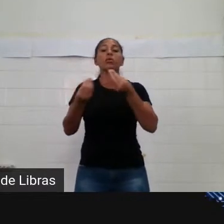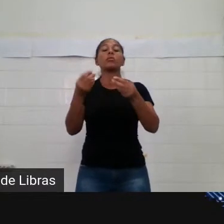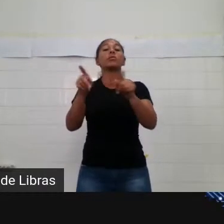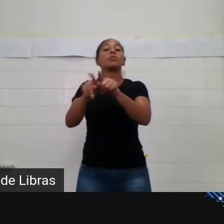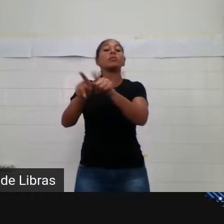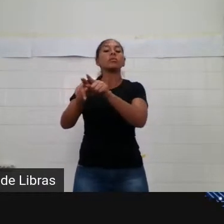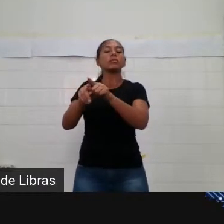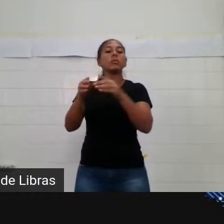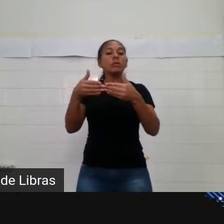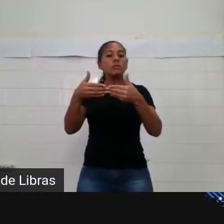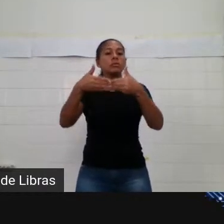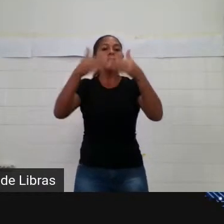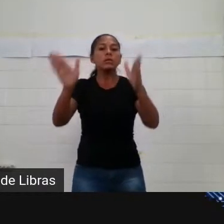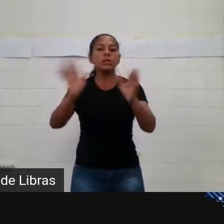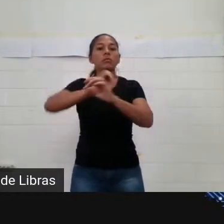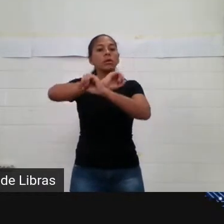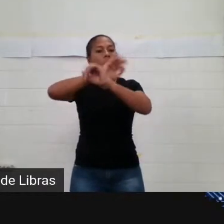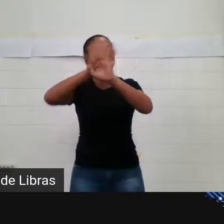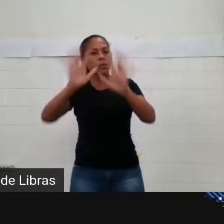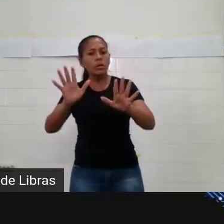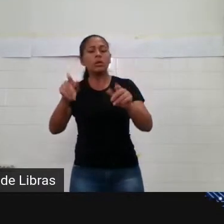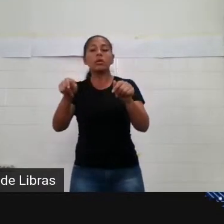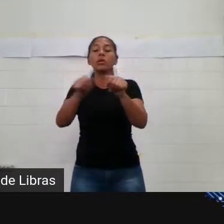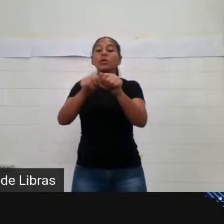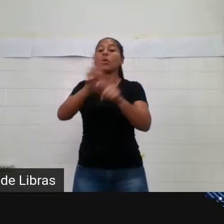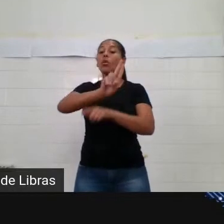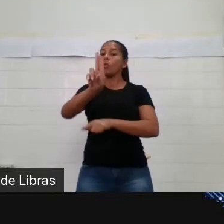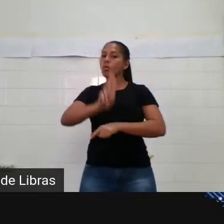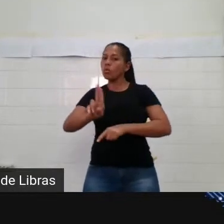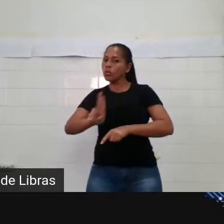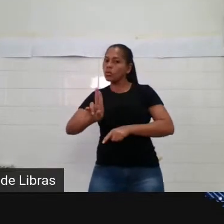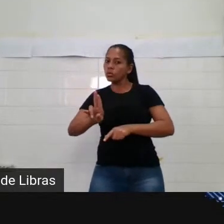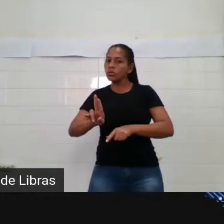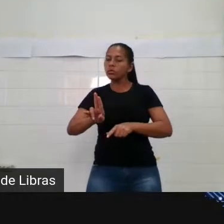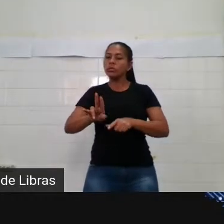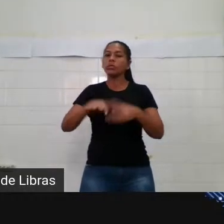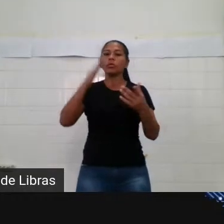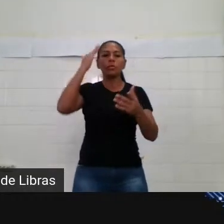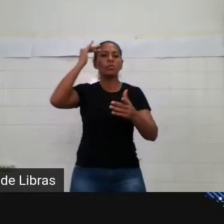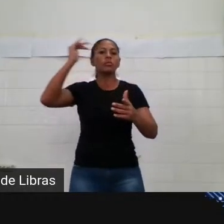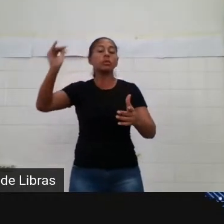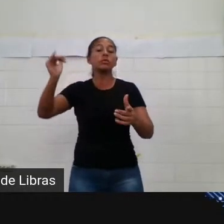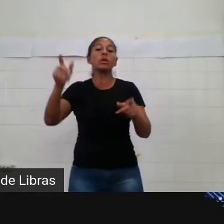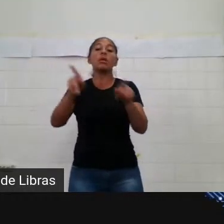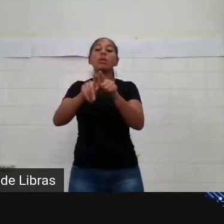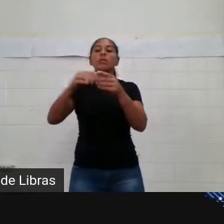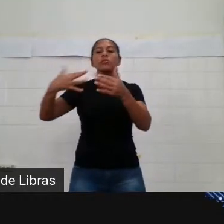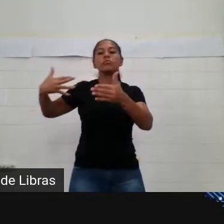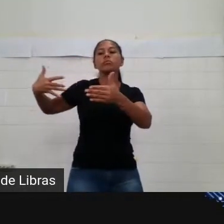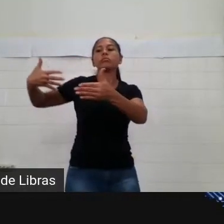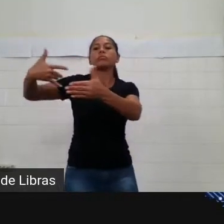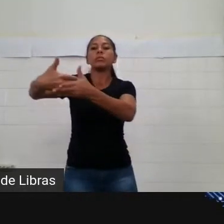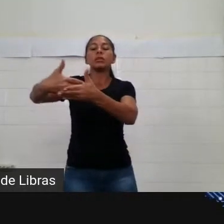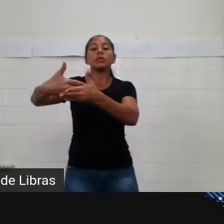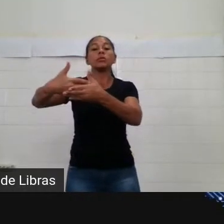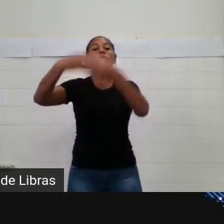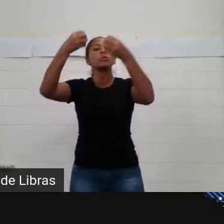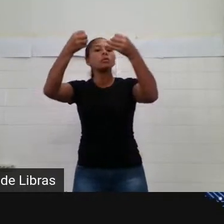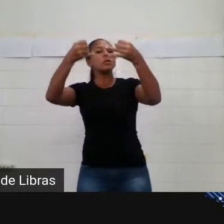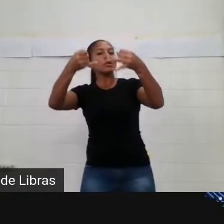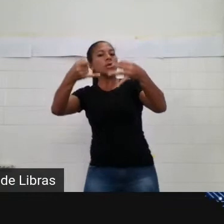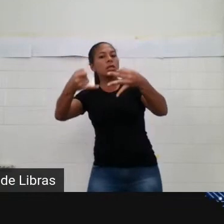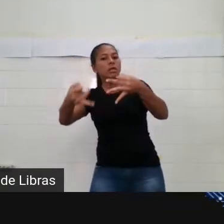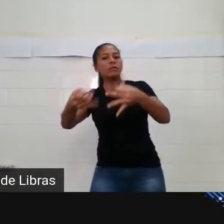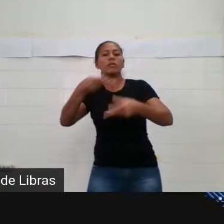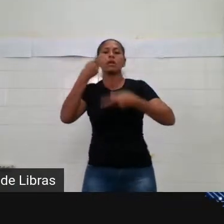é o nome do personagem principal do romance Ponciá Vicêncio, é uma trajetória que diz respeito, que em